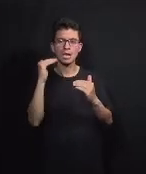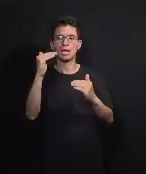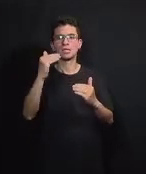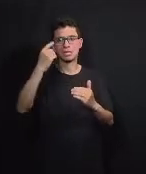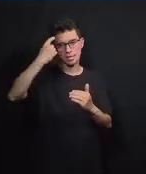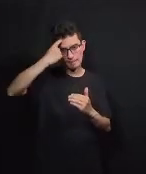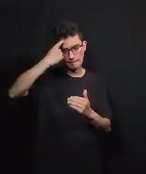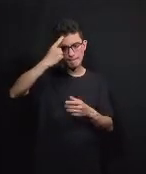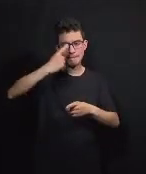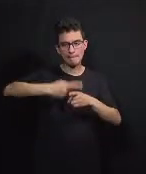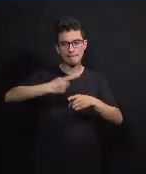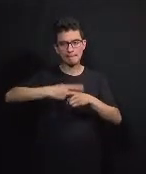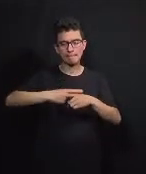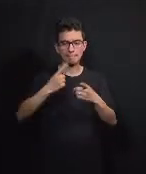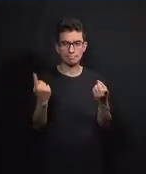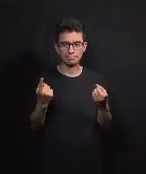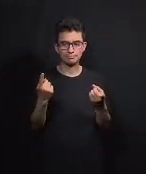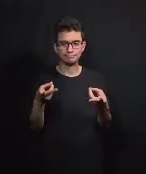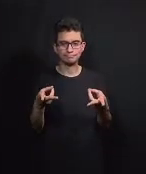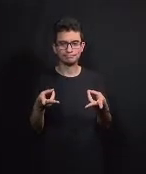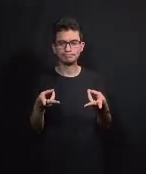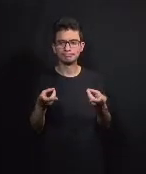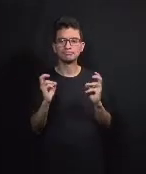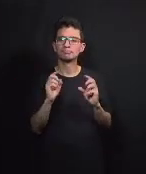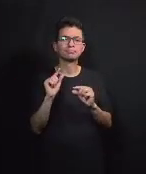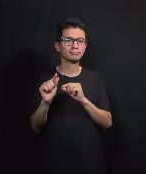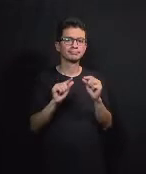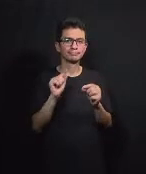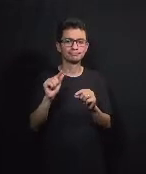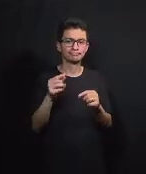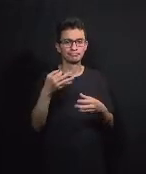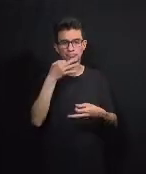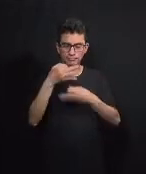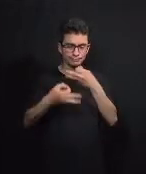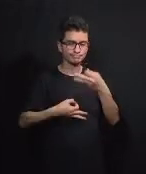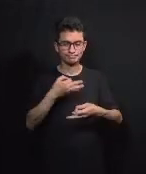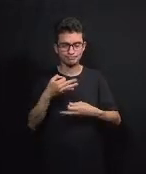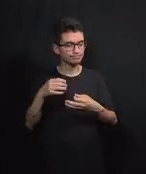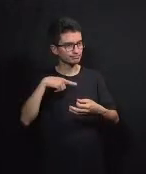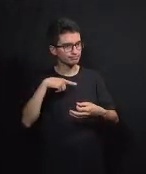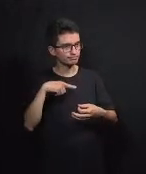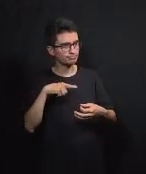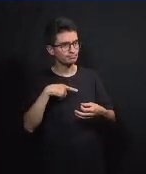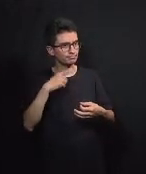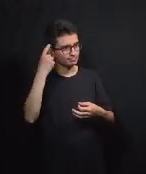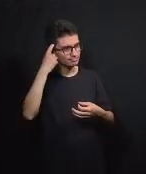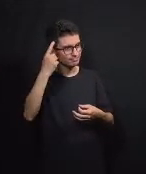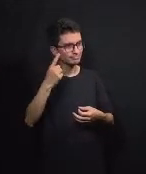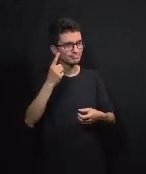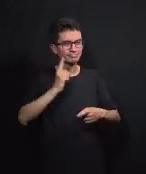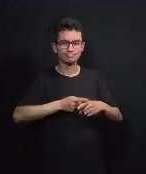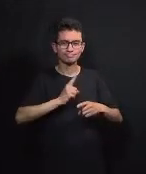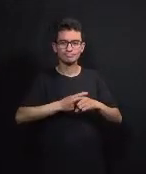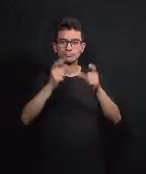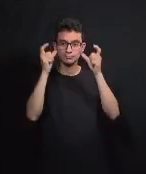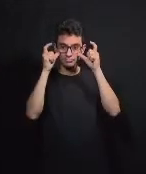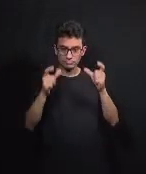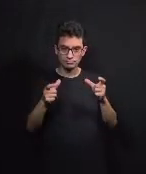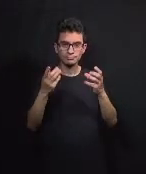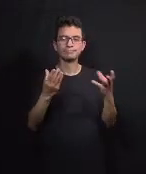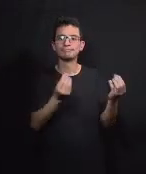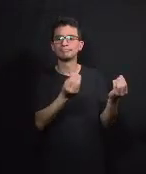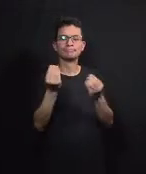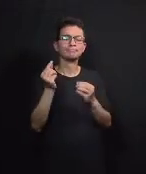medida, reviu esse ponto de vista, mas é interessante tomar como ponto